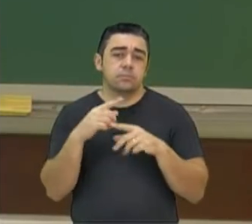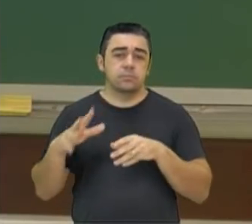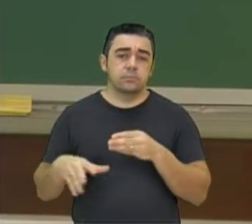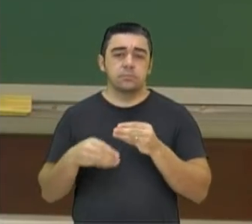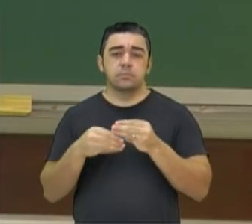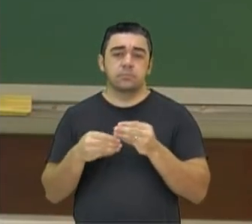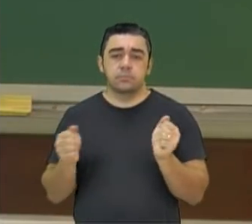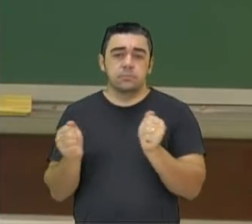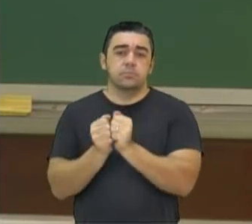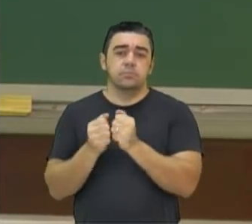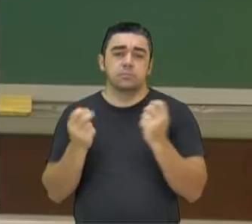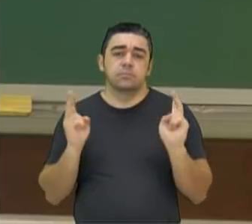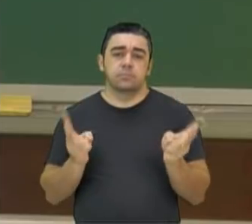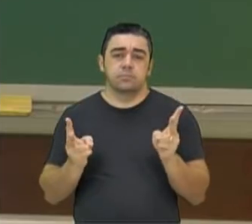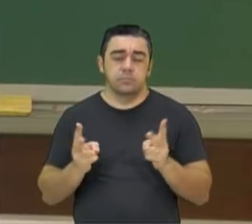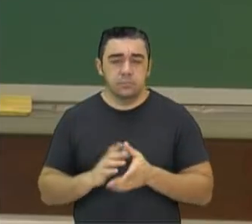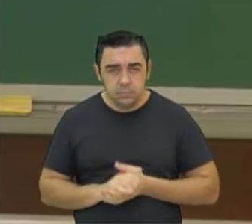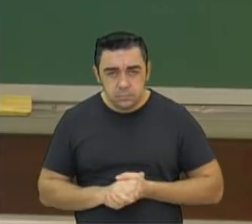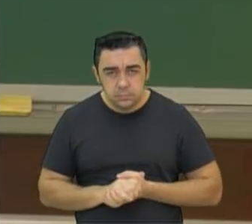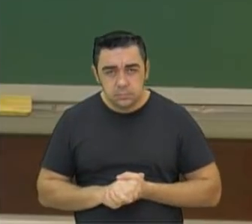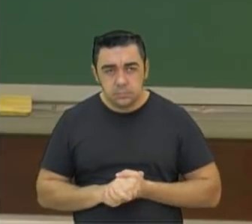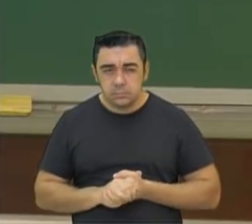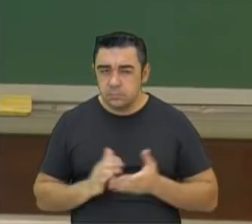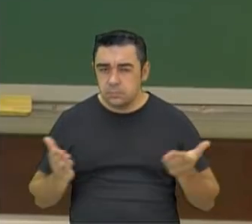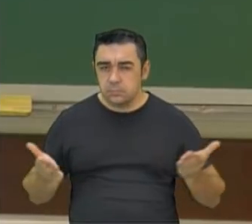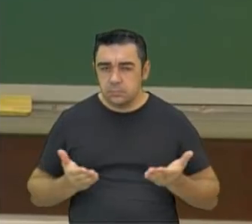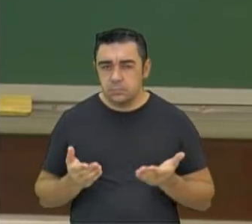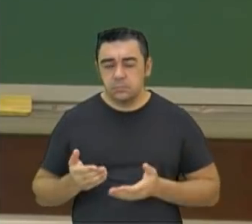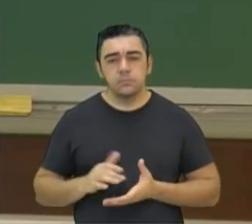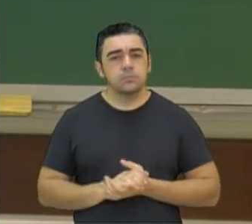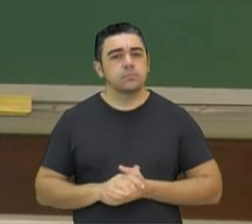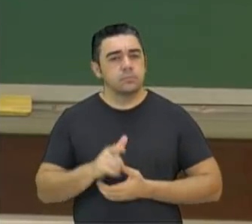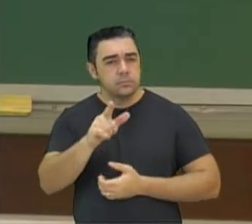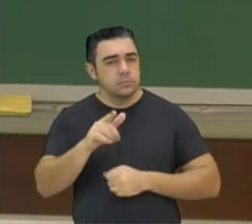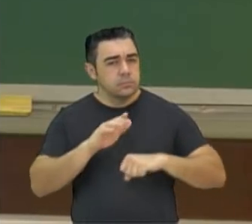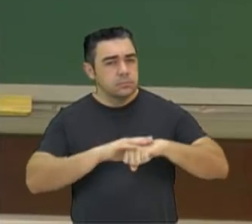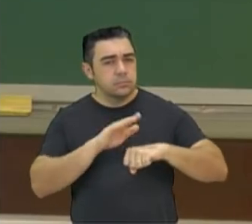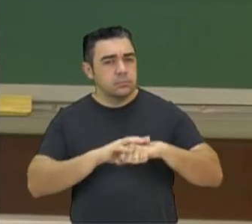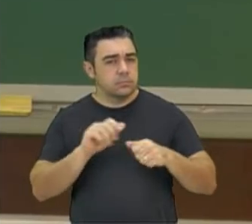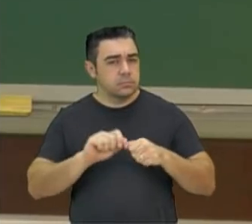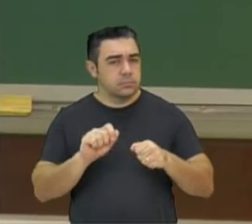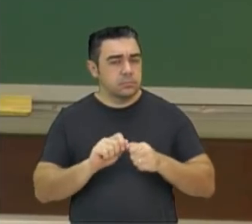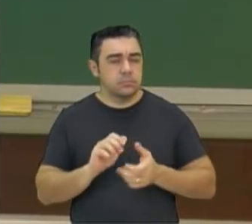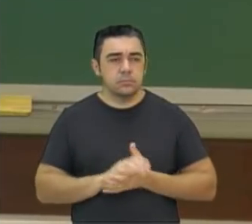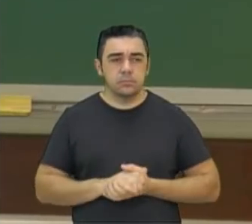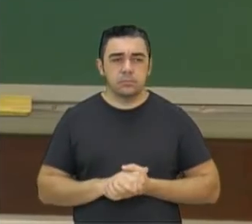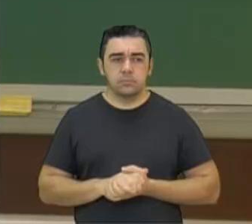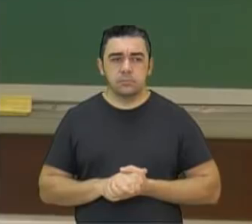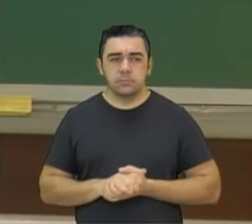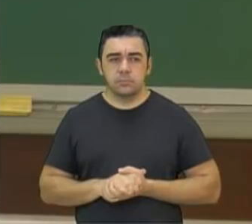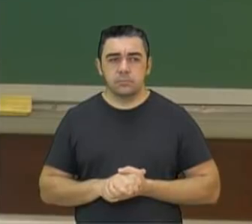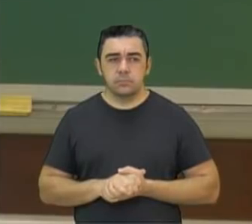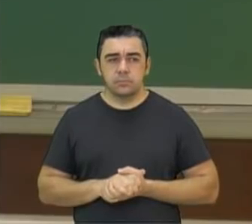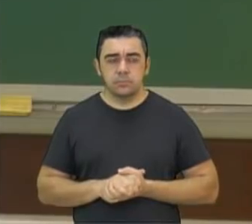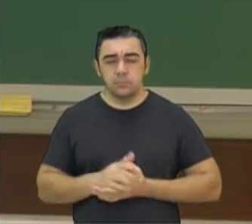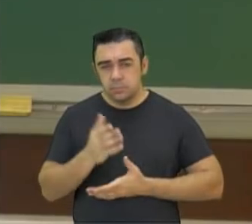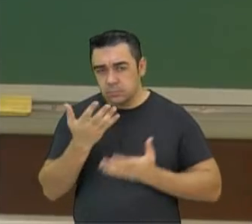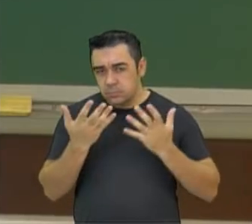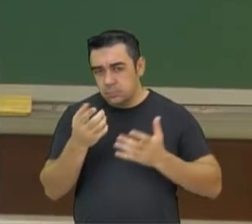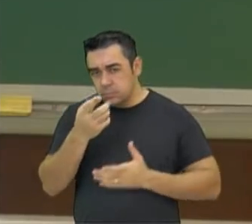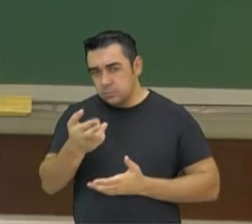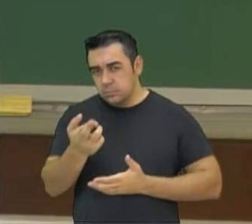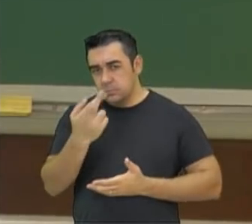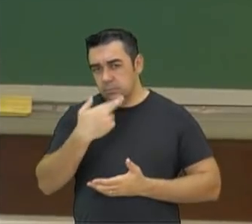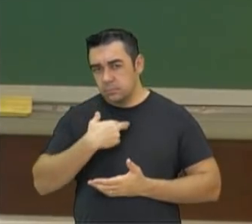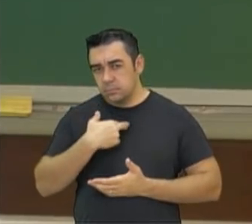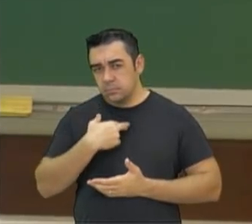sempre iguais. E agora, vocês vão resolver. Então, eu quero que vocês me